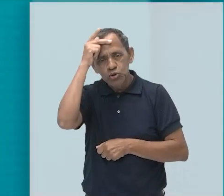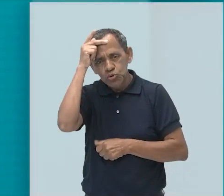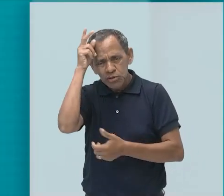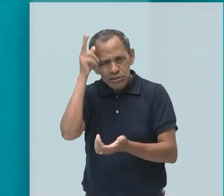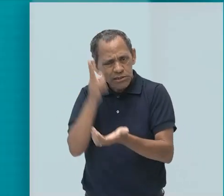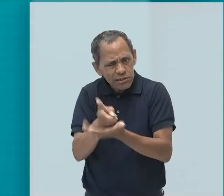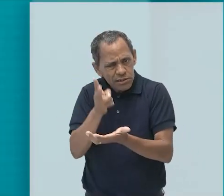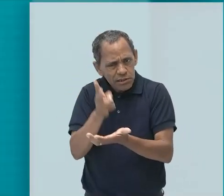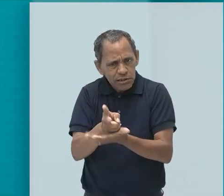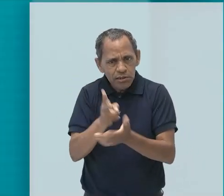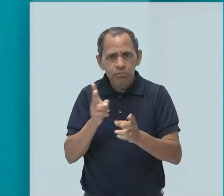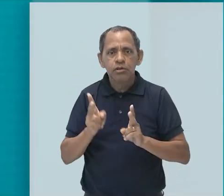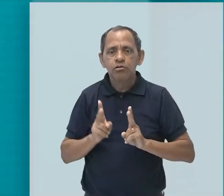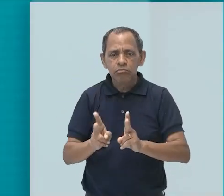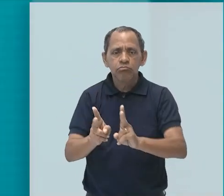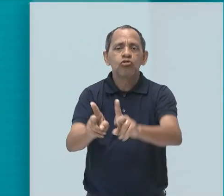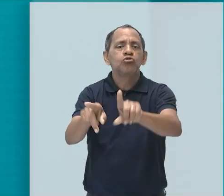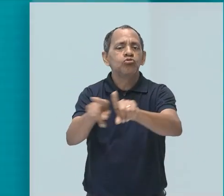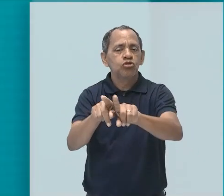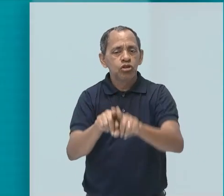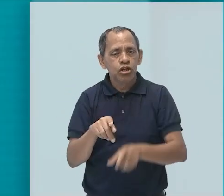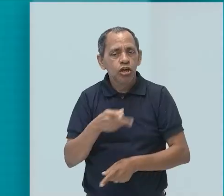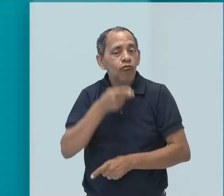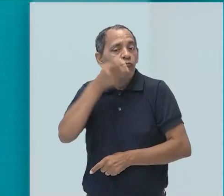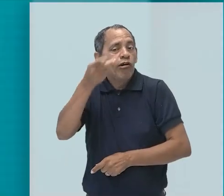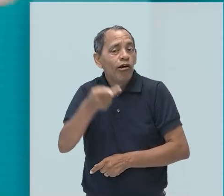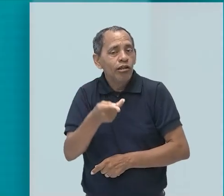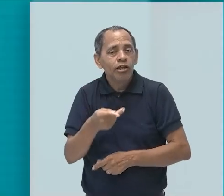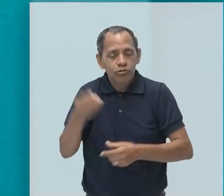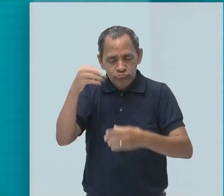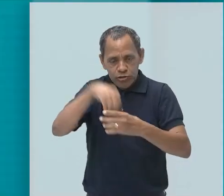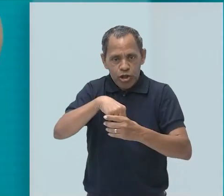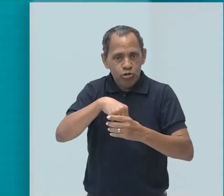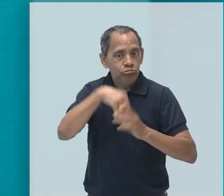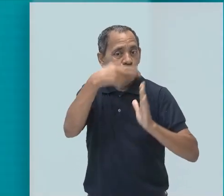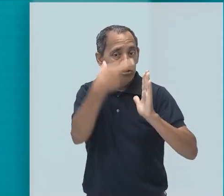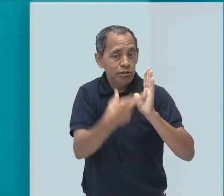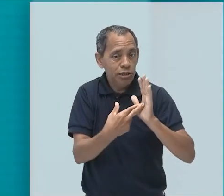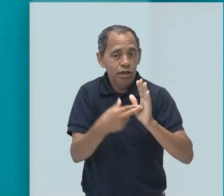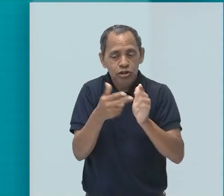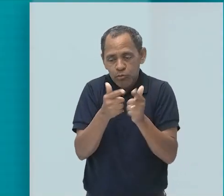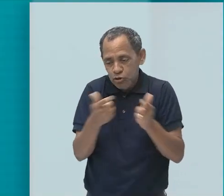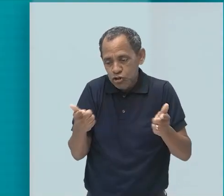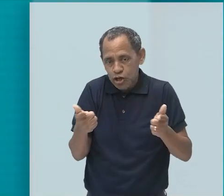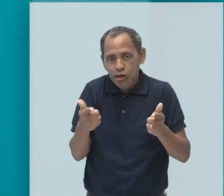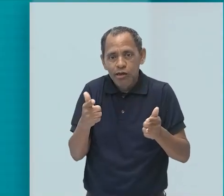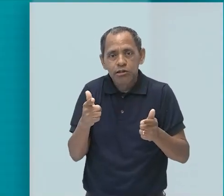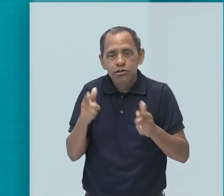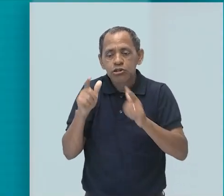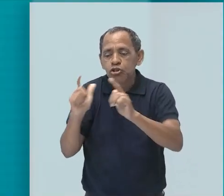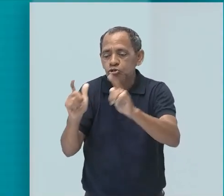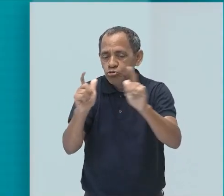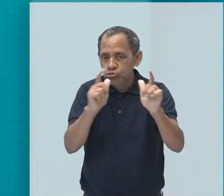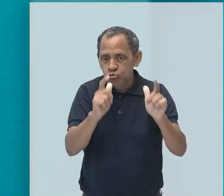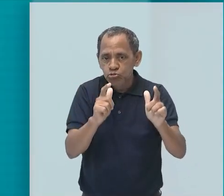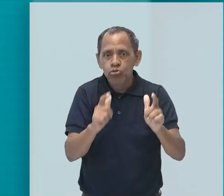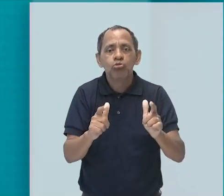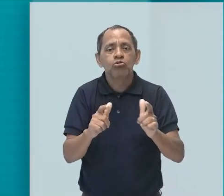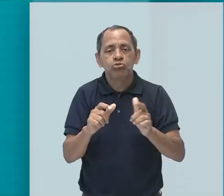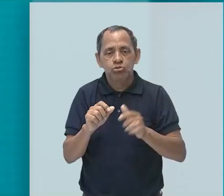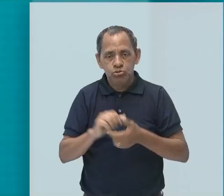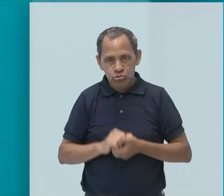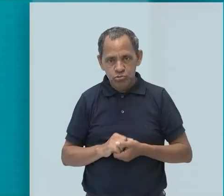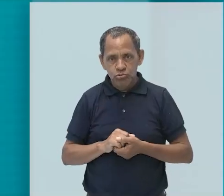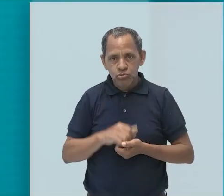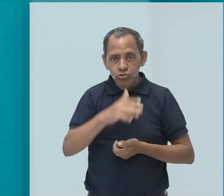extremamente formais, tanto na sua fala quanto na sua escrita, em todos os ambientes. Claro também que nesse